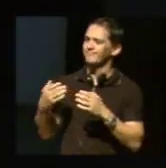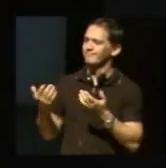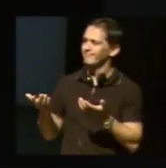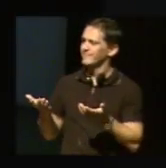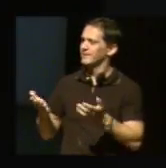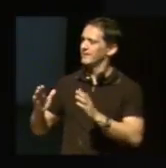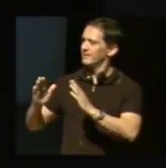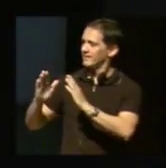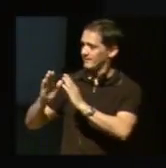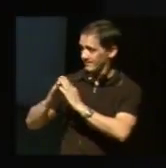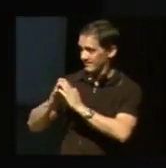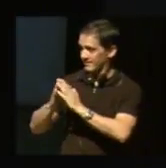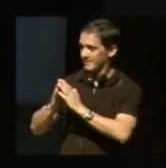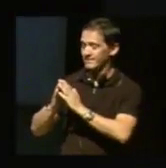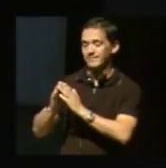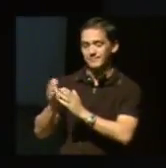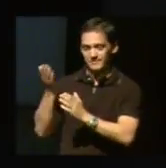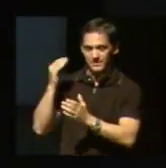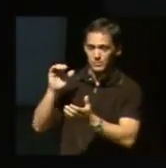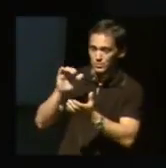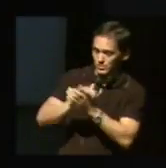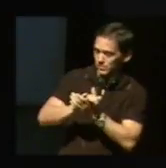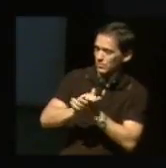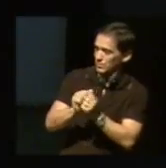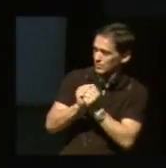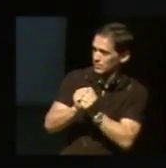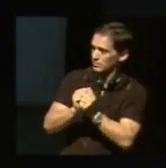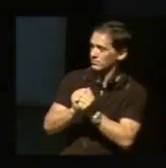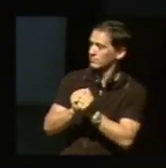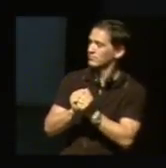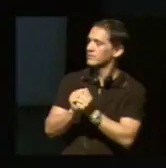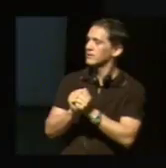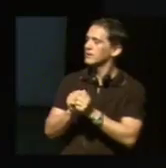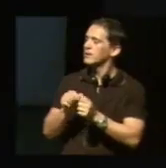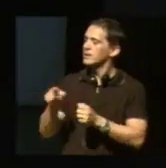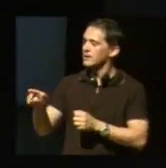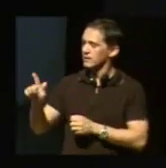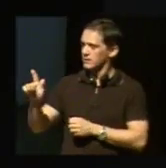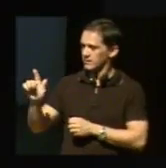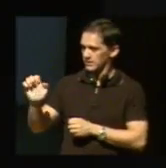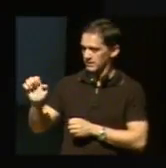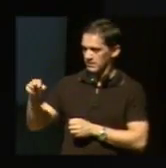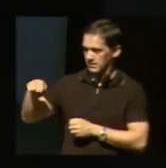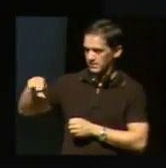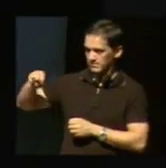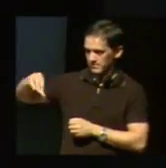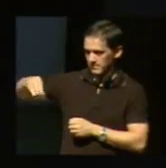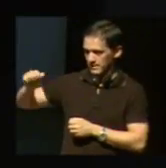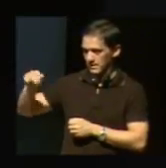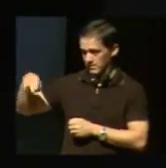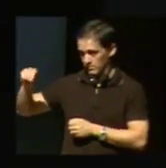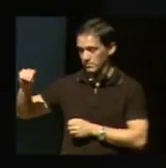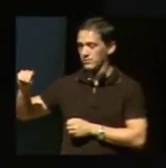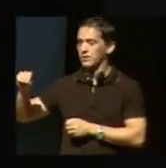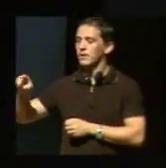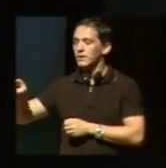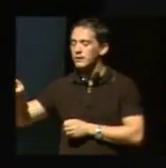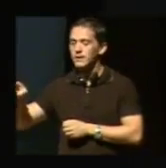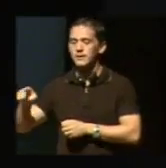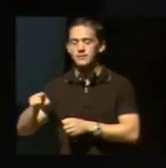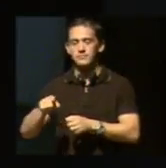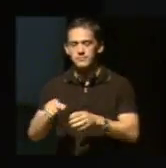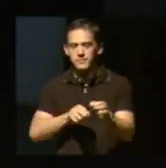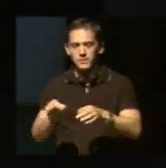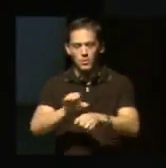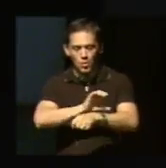faltava Hause, o companheiro. Aí o que que o Germano fez, was hat meus Germano filhos? Seine, propiciaram para ela um cursinho